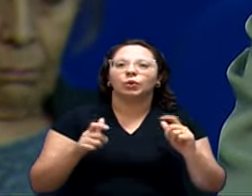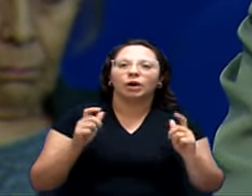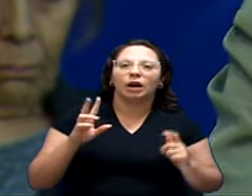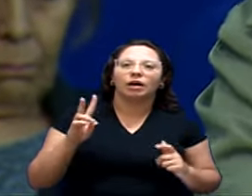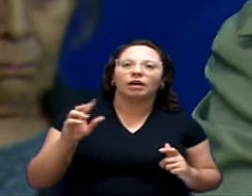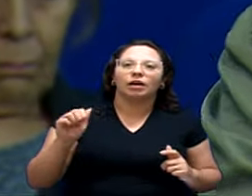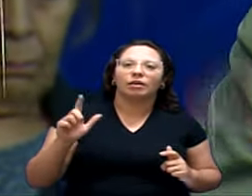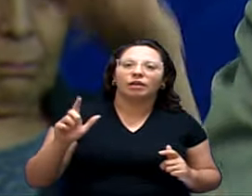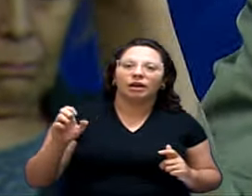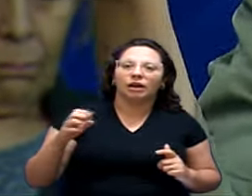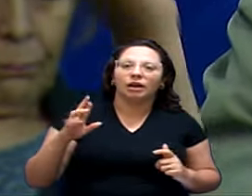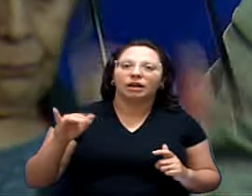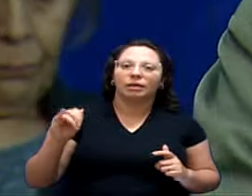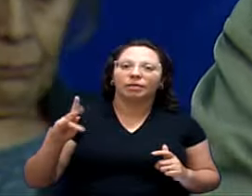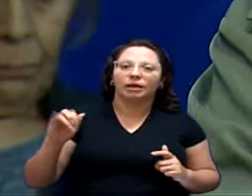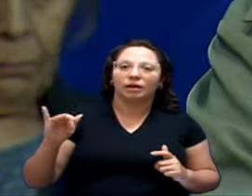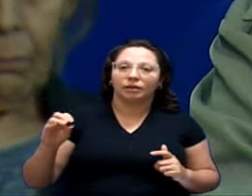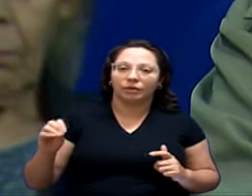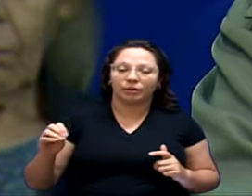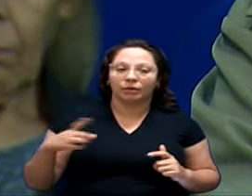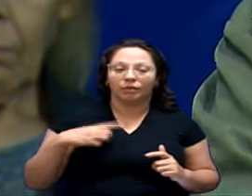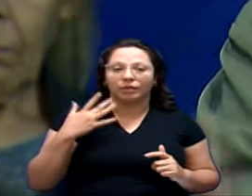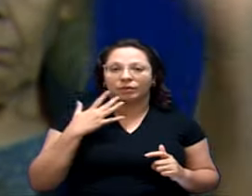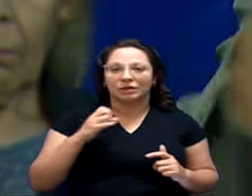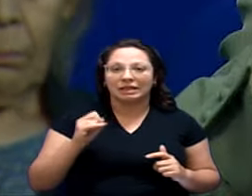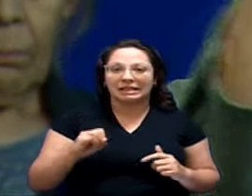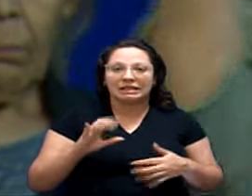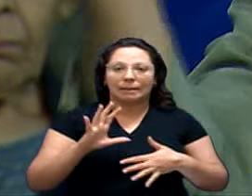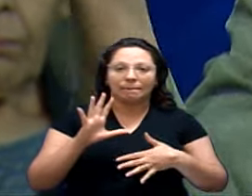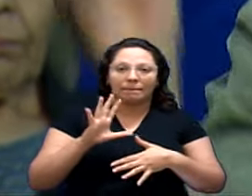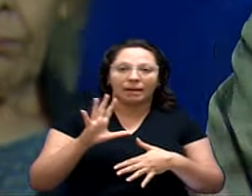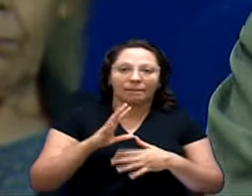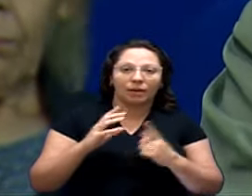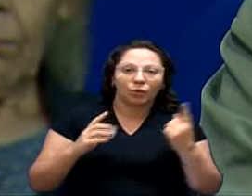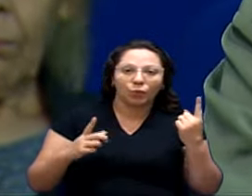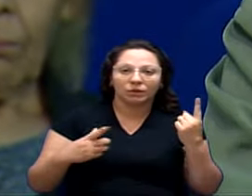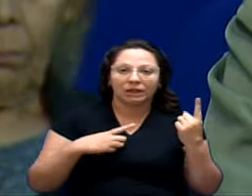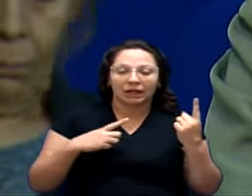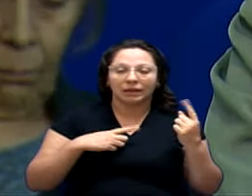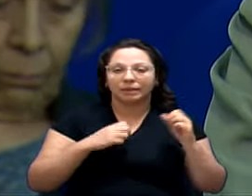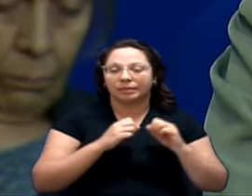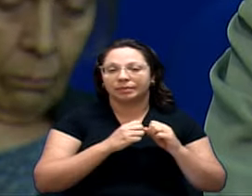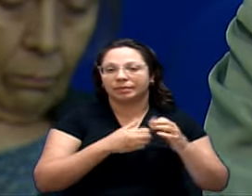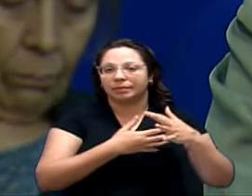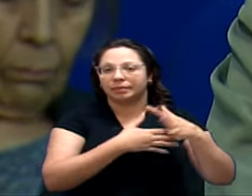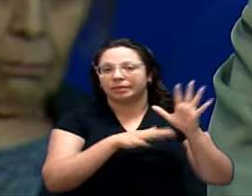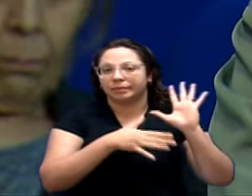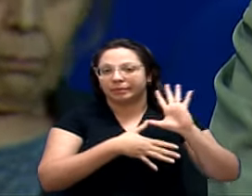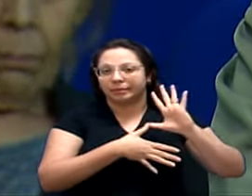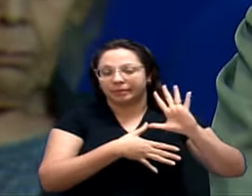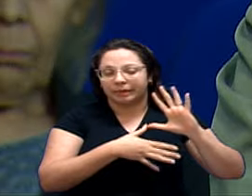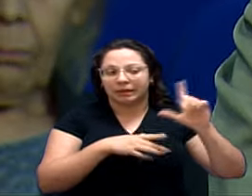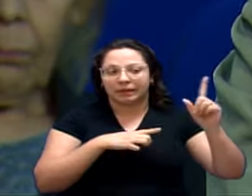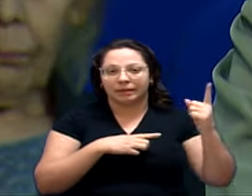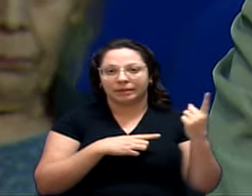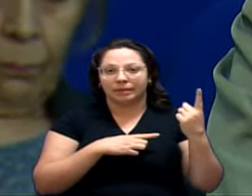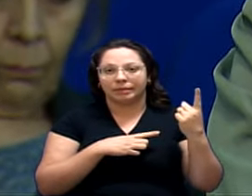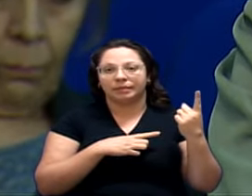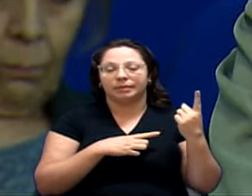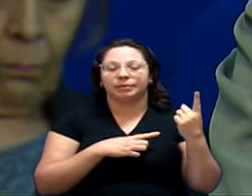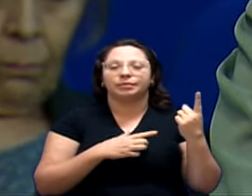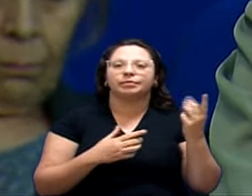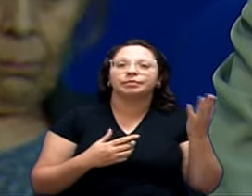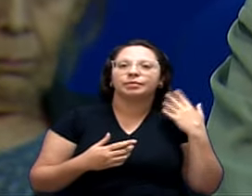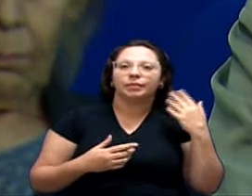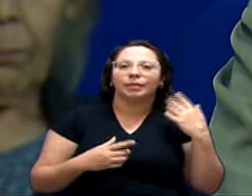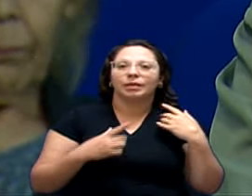e eu não sei se dá para passar o mapa um aí mas do lado direito do mapa um essa área ela constava com